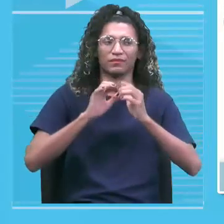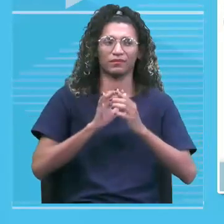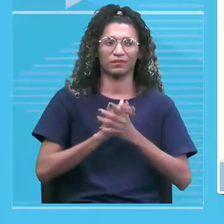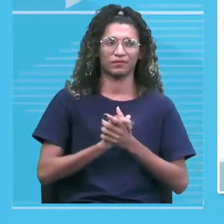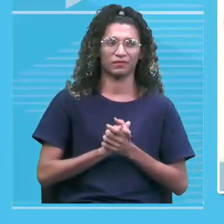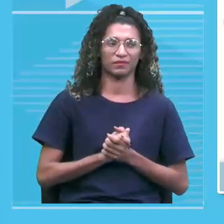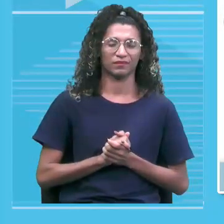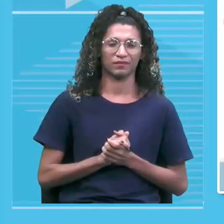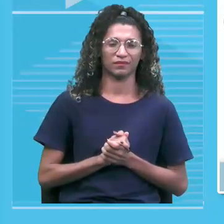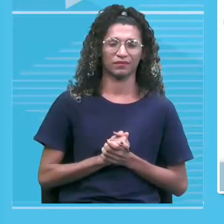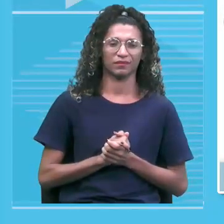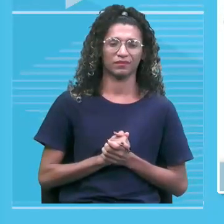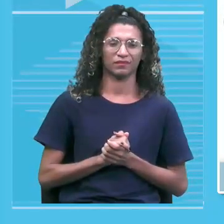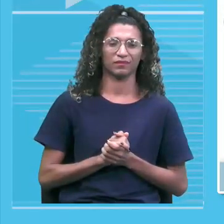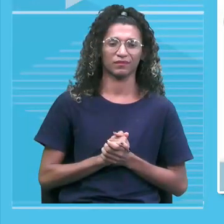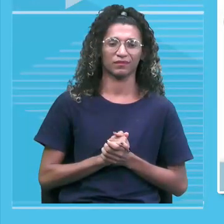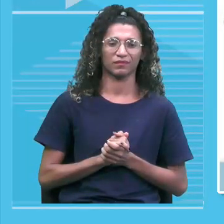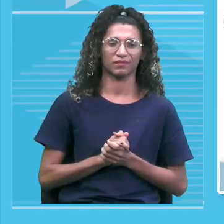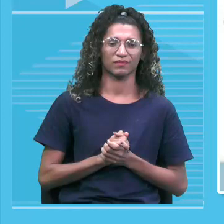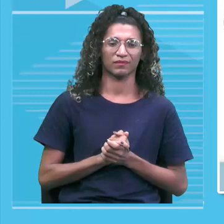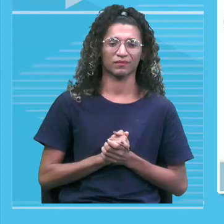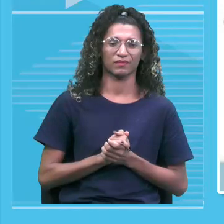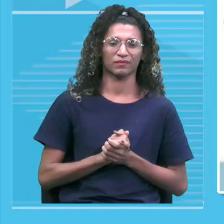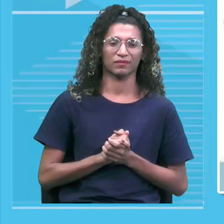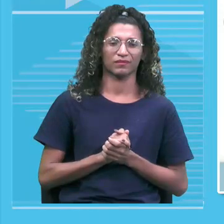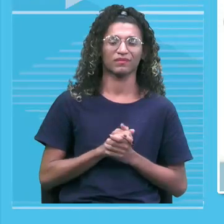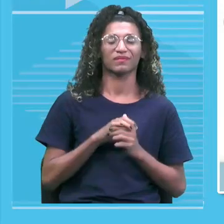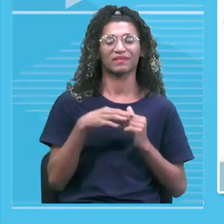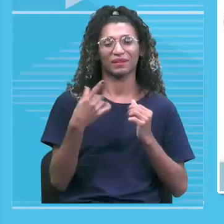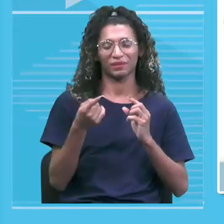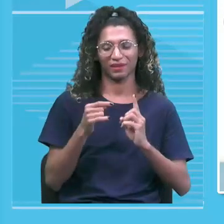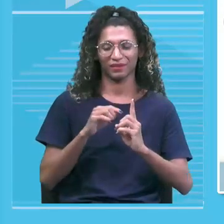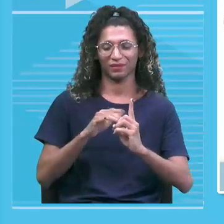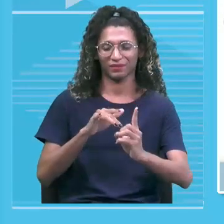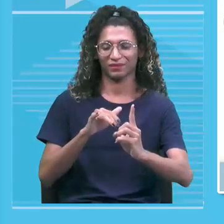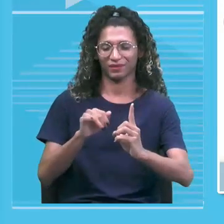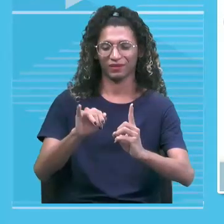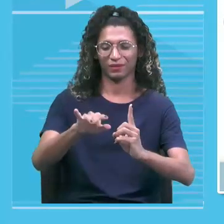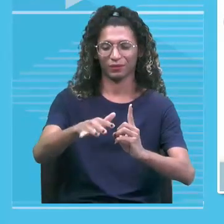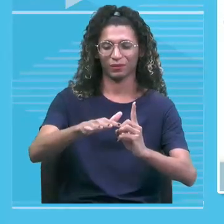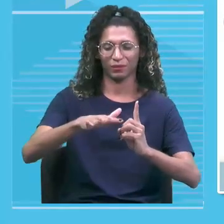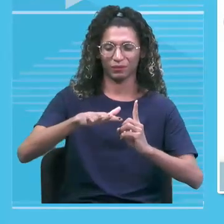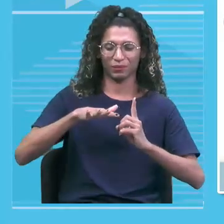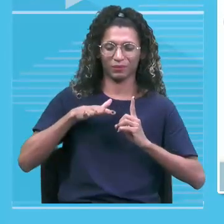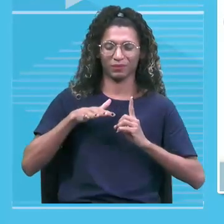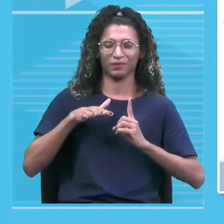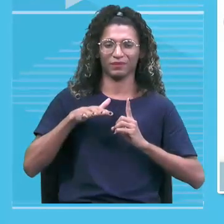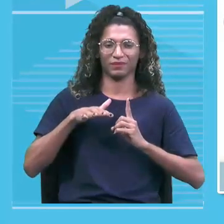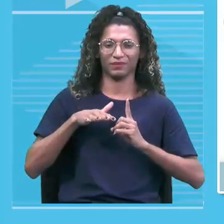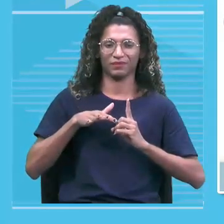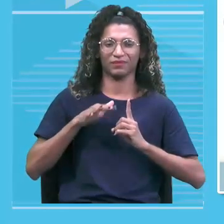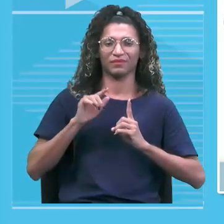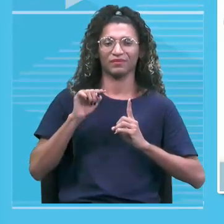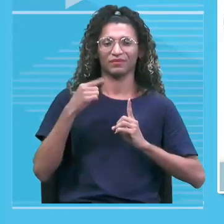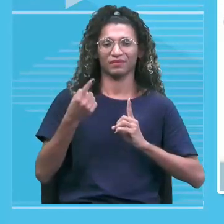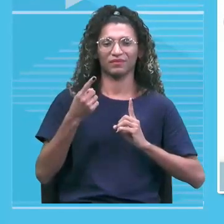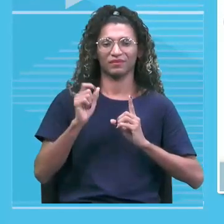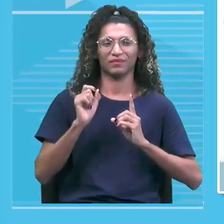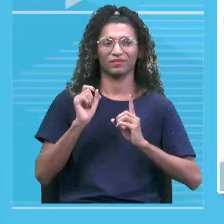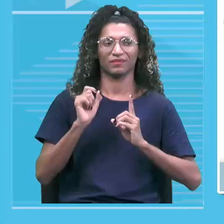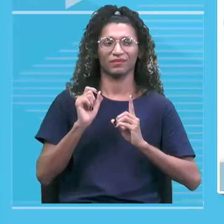lá da frente ela vai voltar um pouquinho para trás e depois ela te